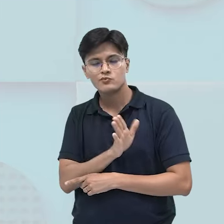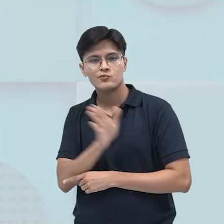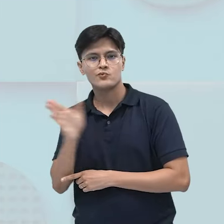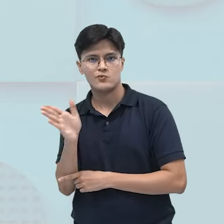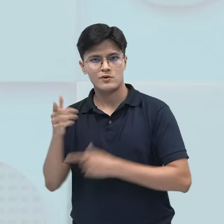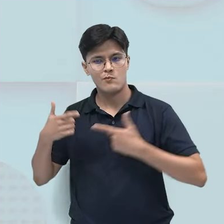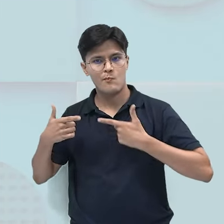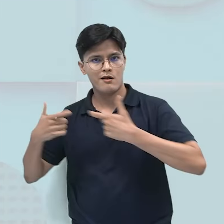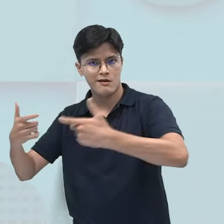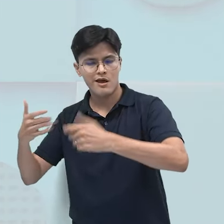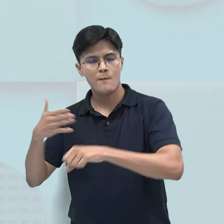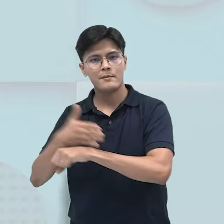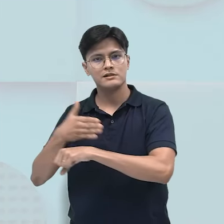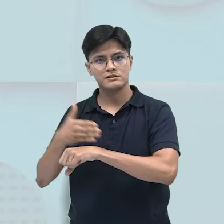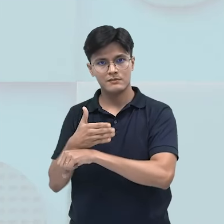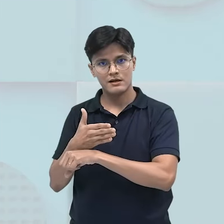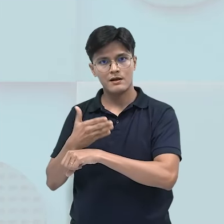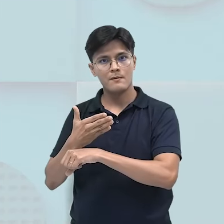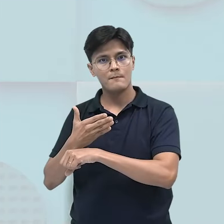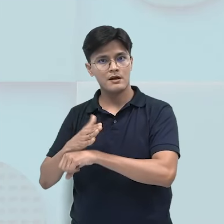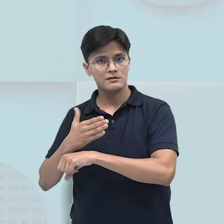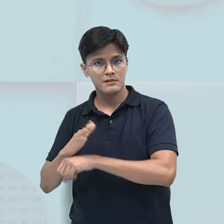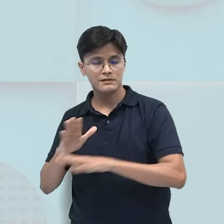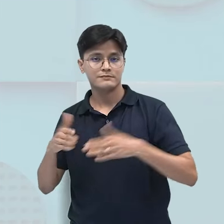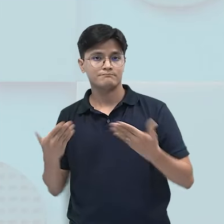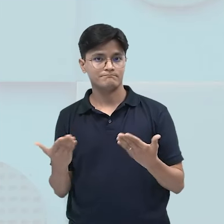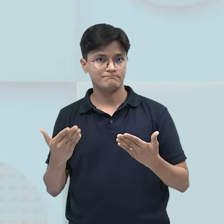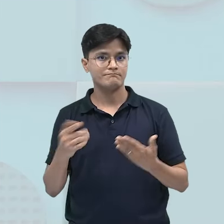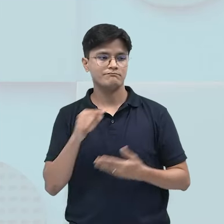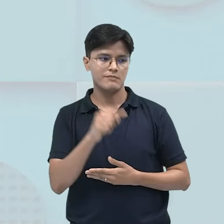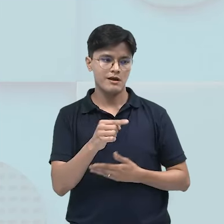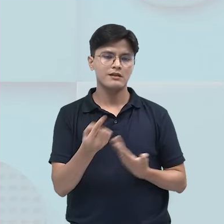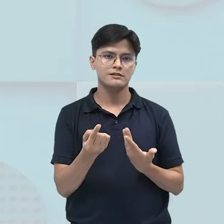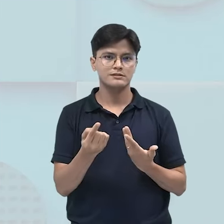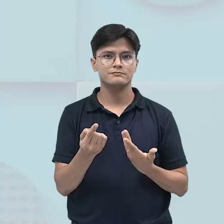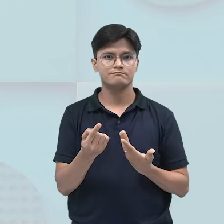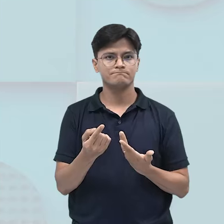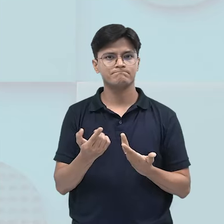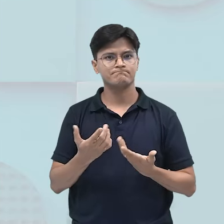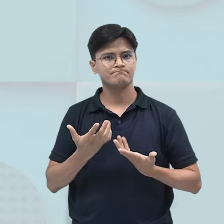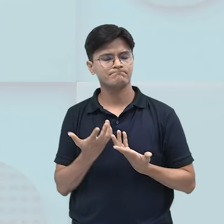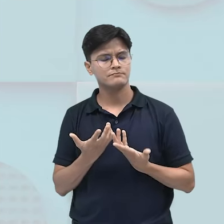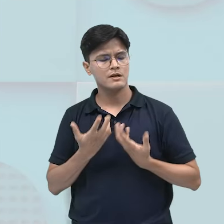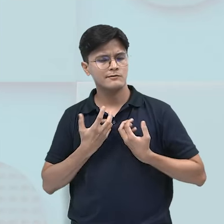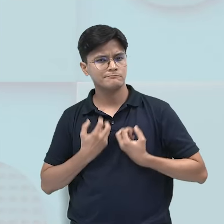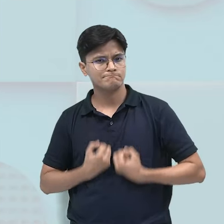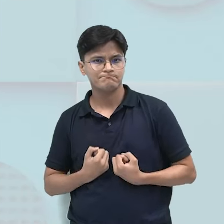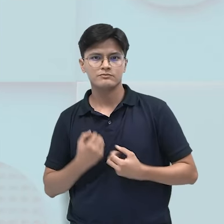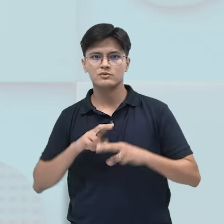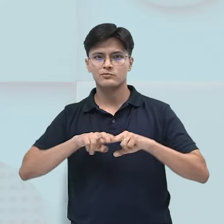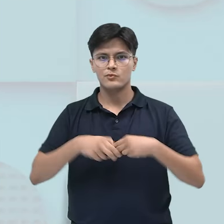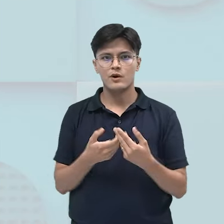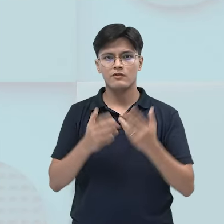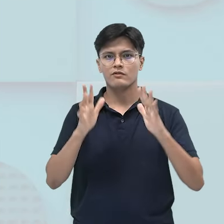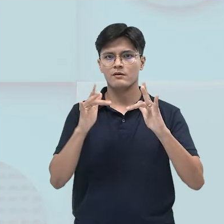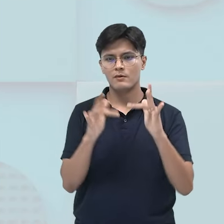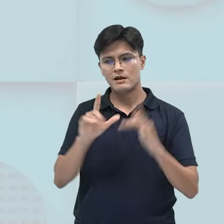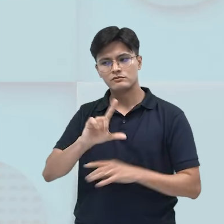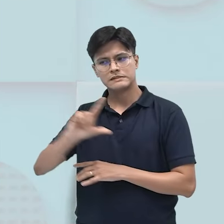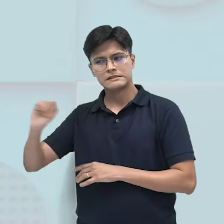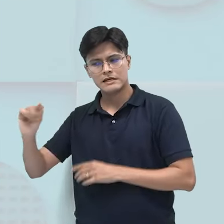queixava no campo, as camponesas se queixavam. Muito bem. Então esse é um poema,